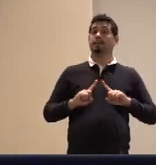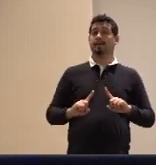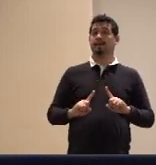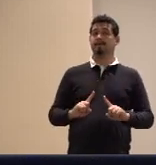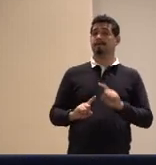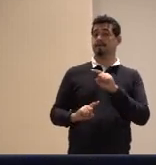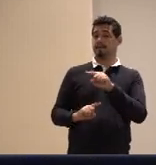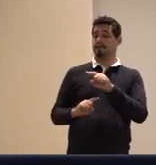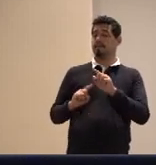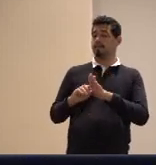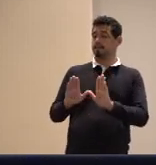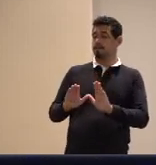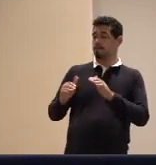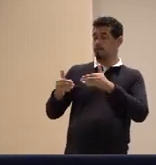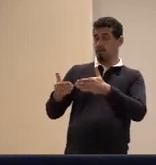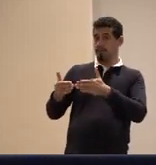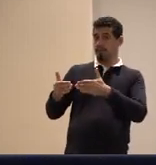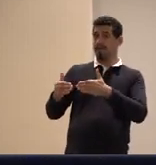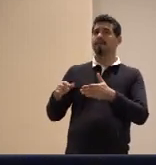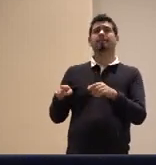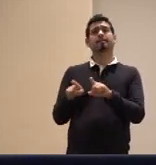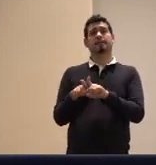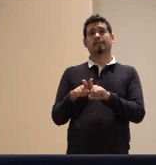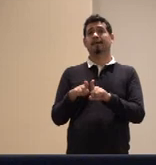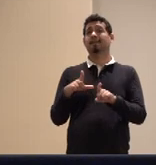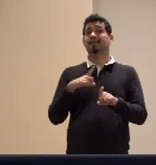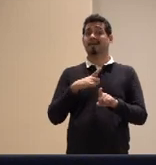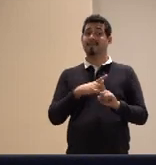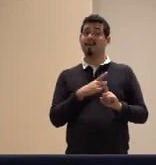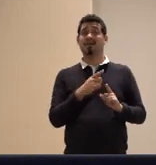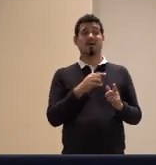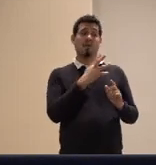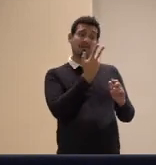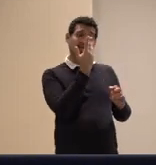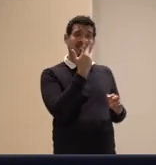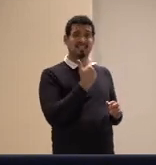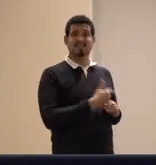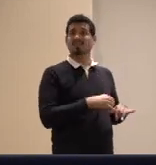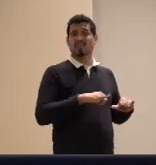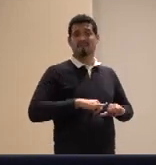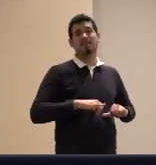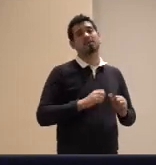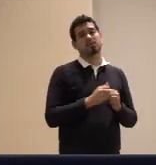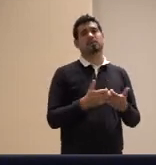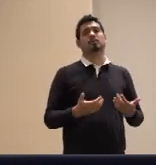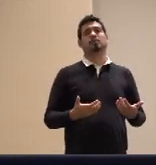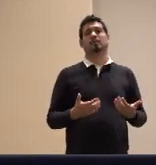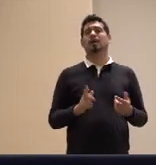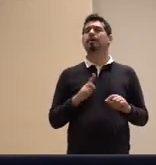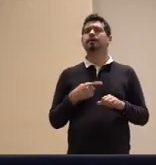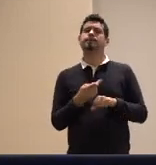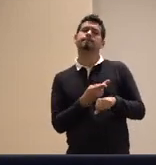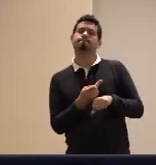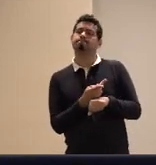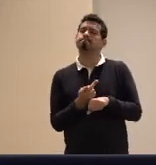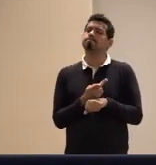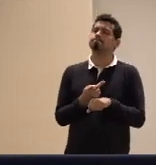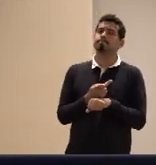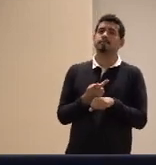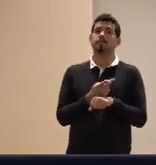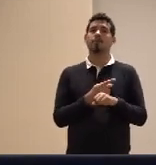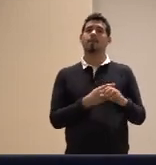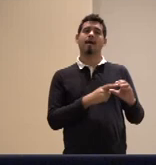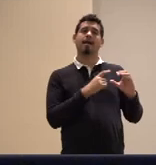dentro do serviço de acolhimento, ele também estava colocando em risco as outras crianças que estavam ali dentro. Então, a gente buscou